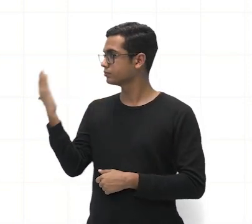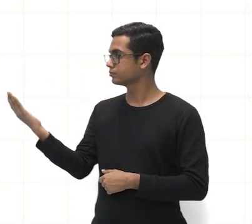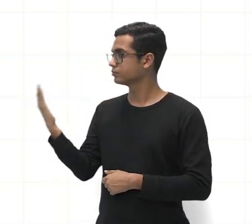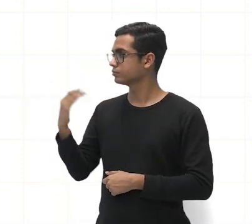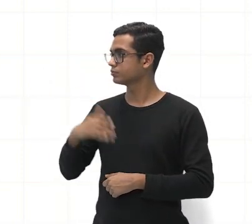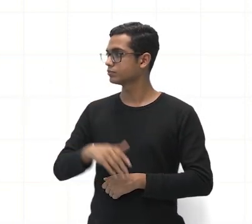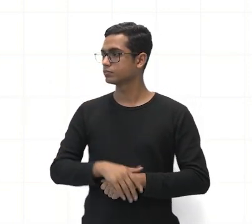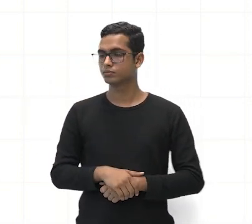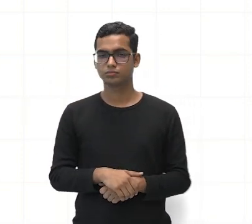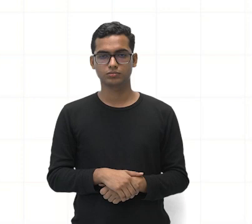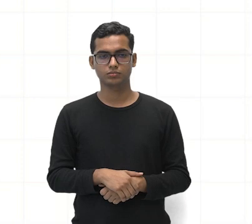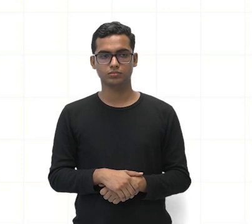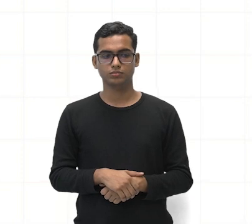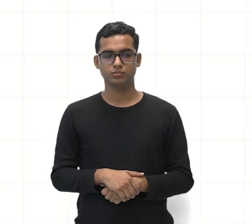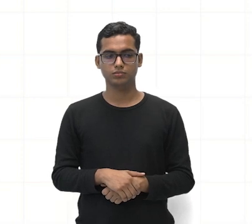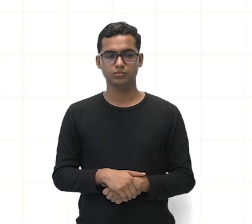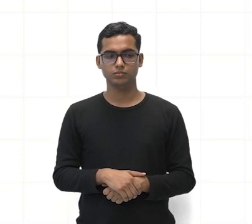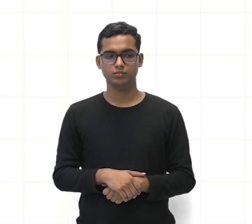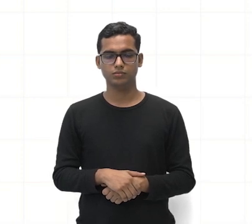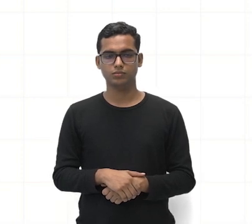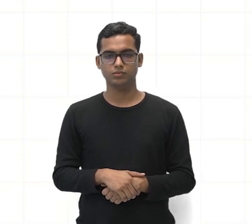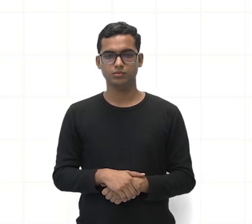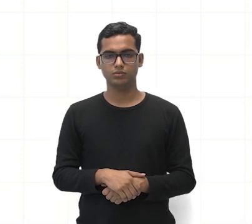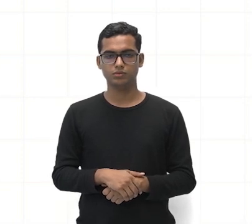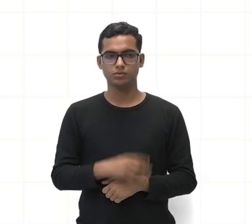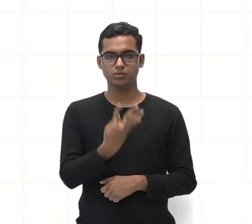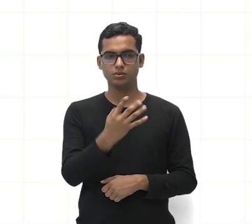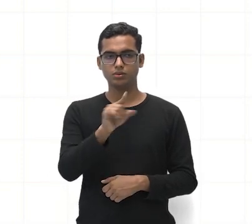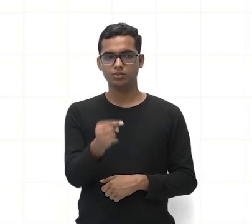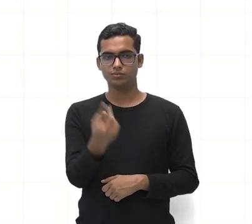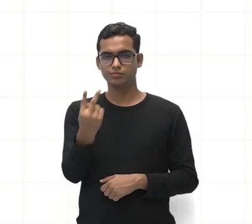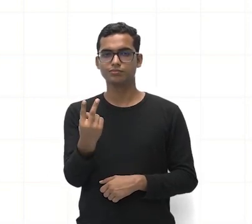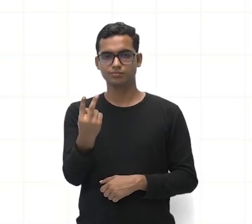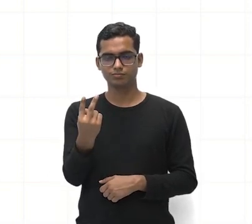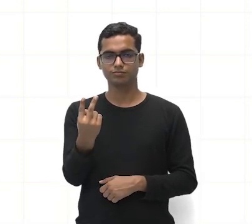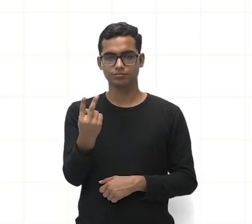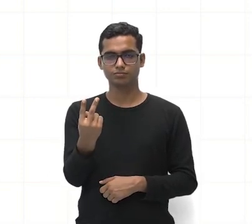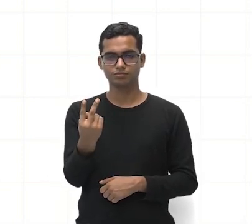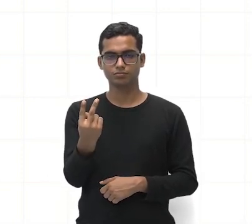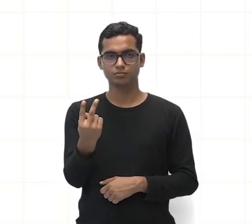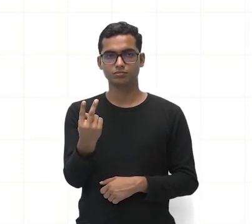ó, 4,2, o professor vai colocar aqui, ó,